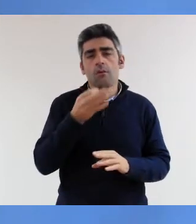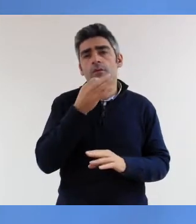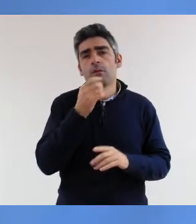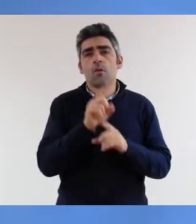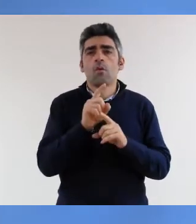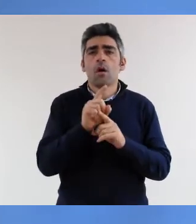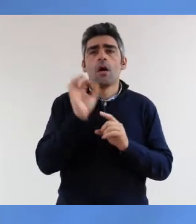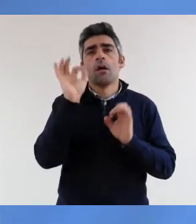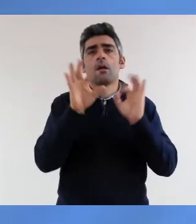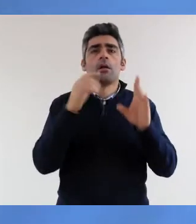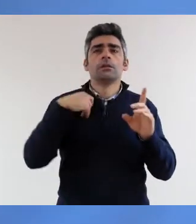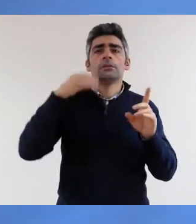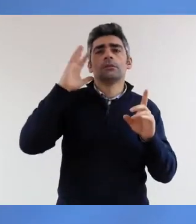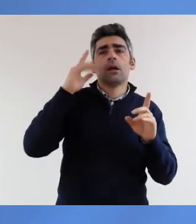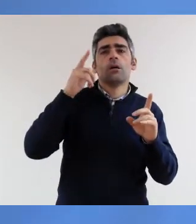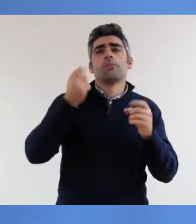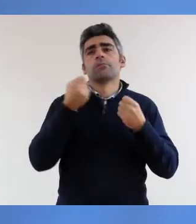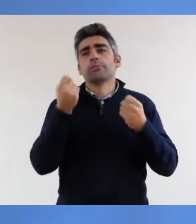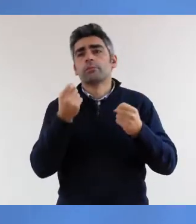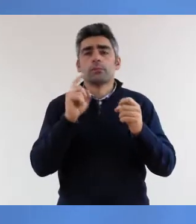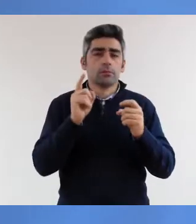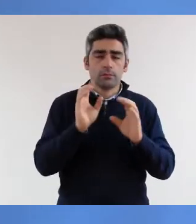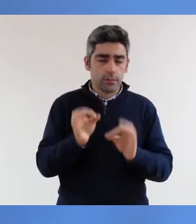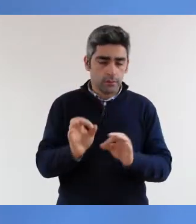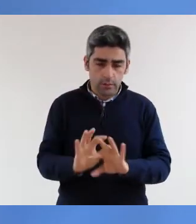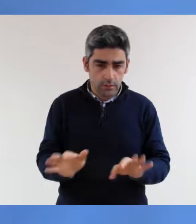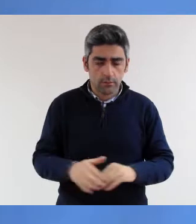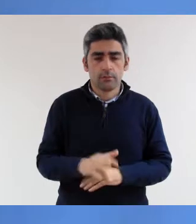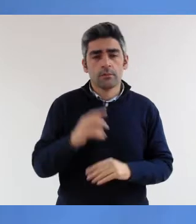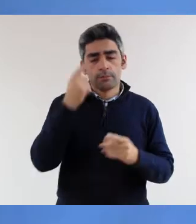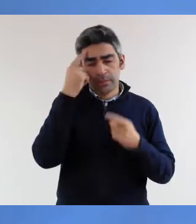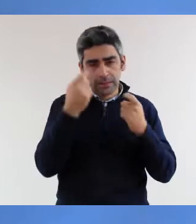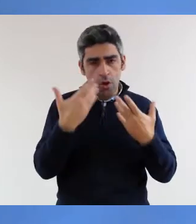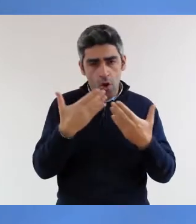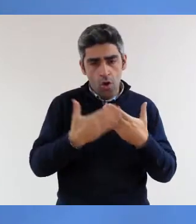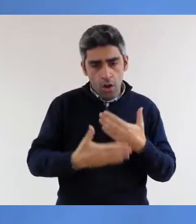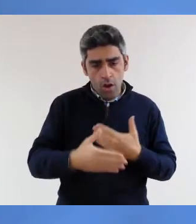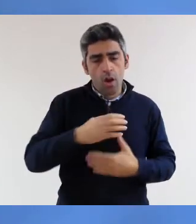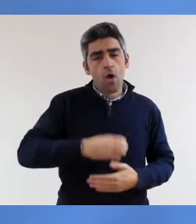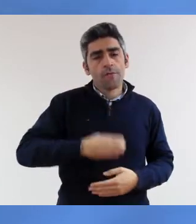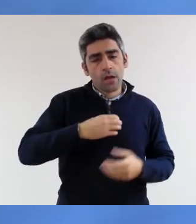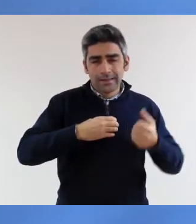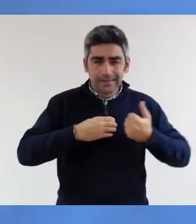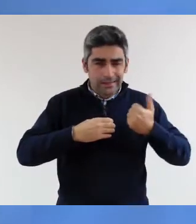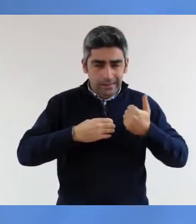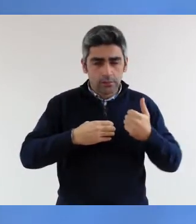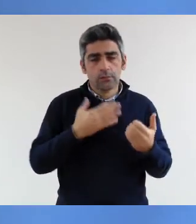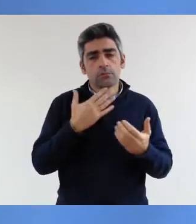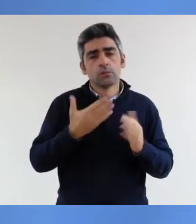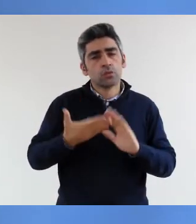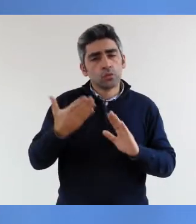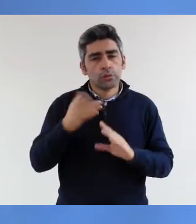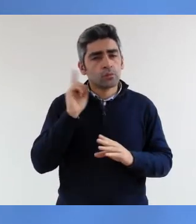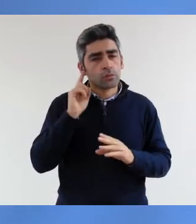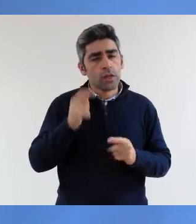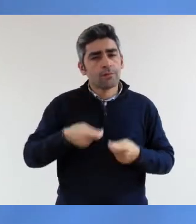circunstancial outros alvos assinando conquistas recebemos enviar é pensar agora